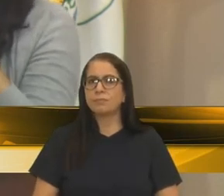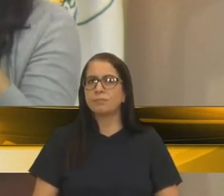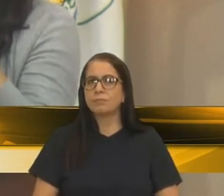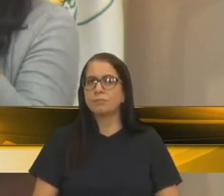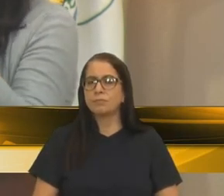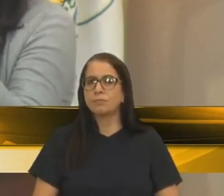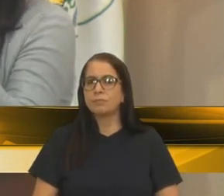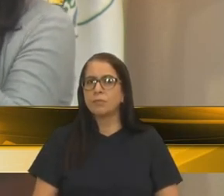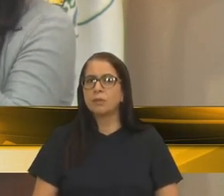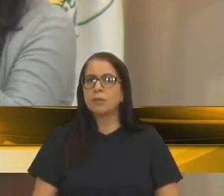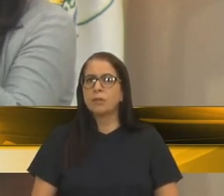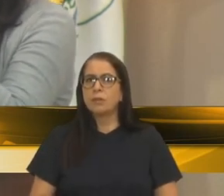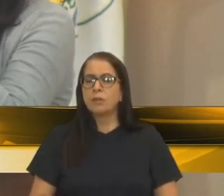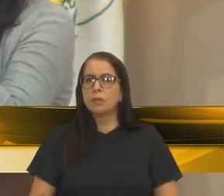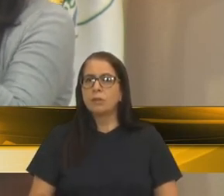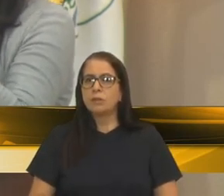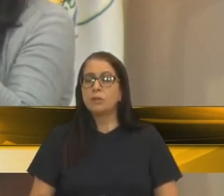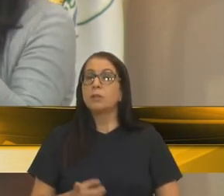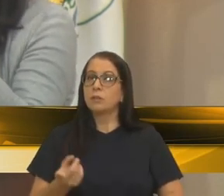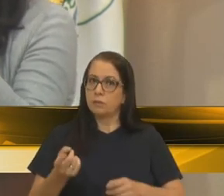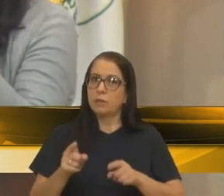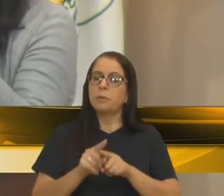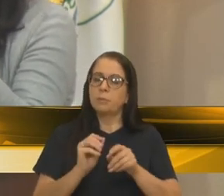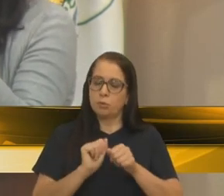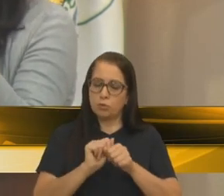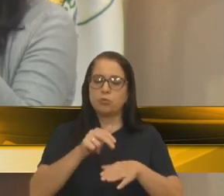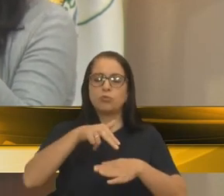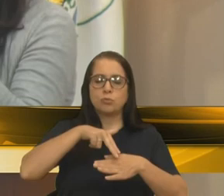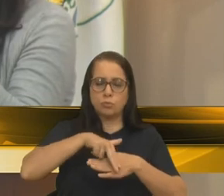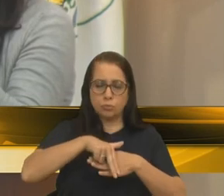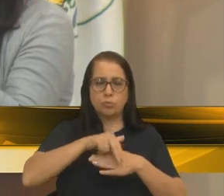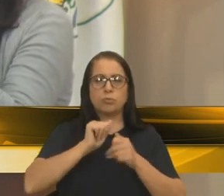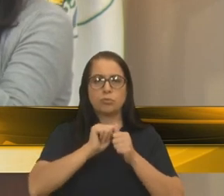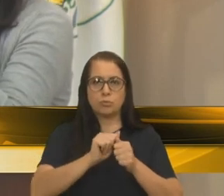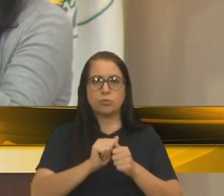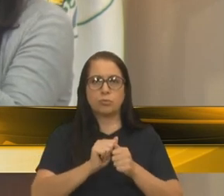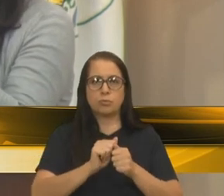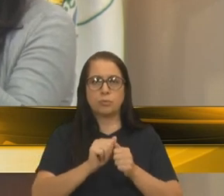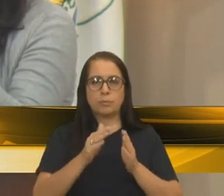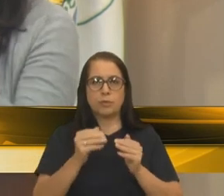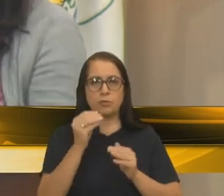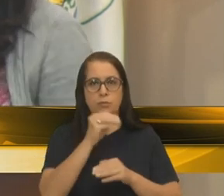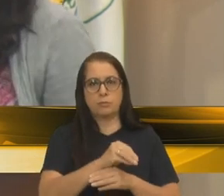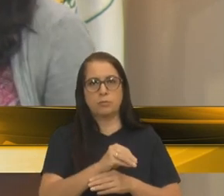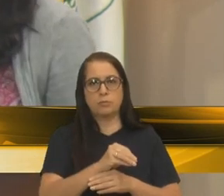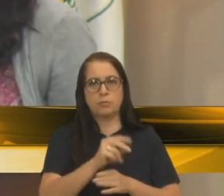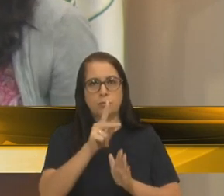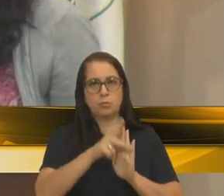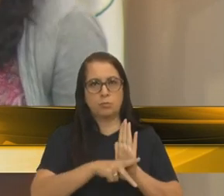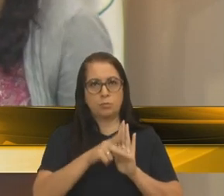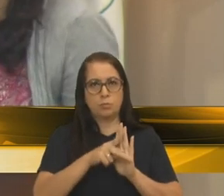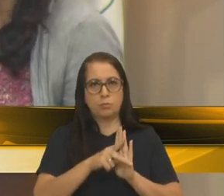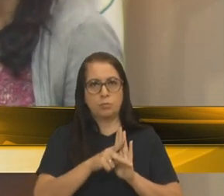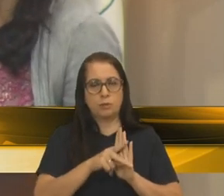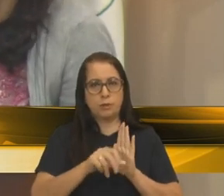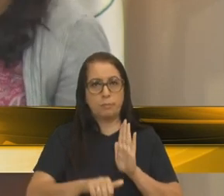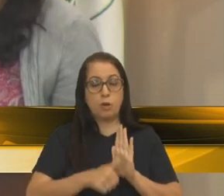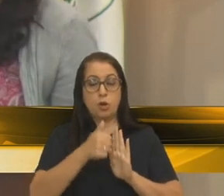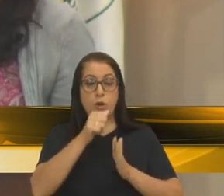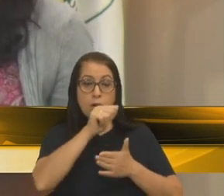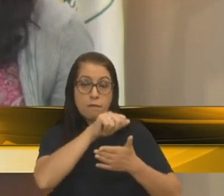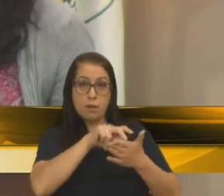Bom. A gente vai estar incluindo, sim, vamos pedir para incluir no projeto, para melhor